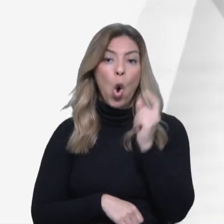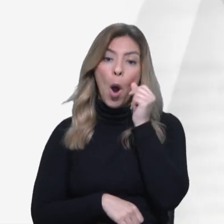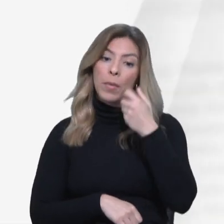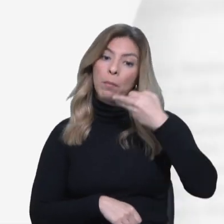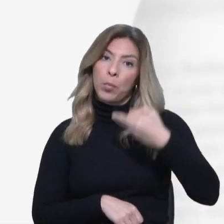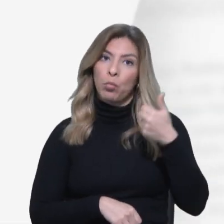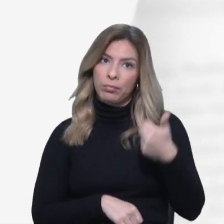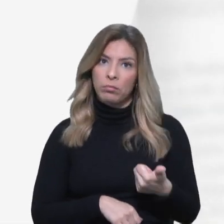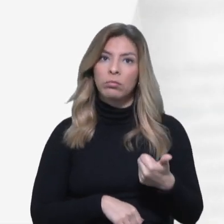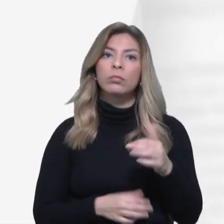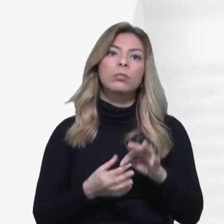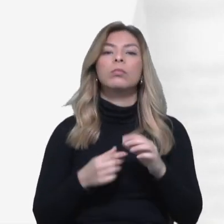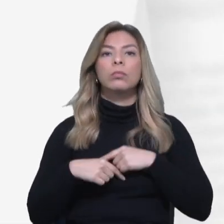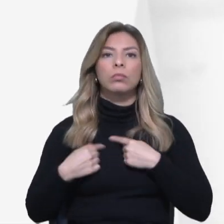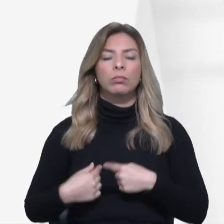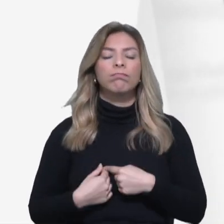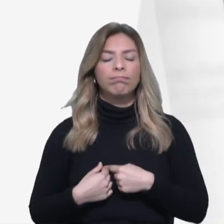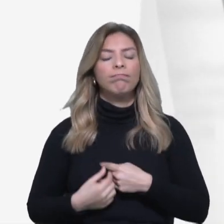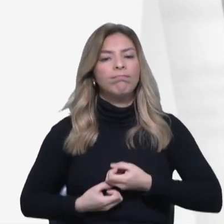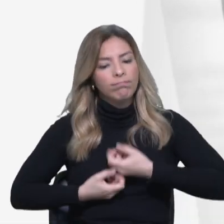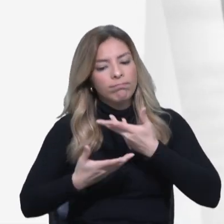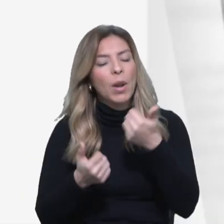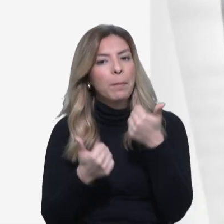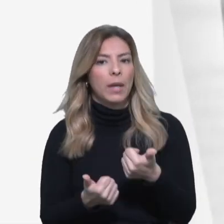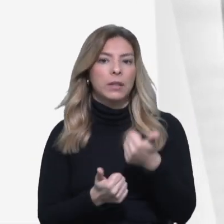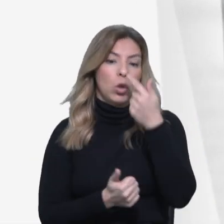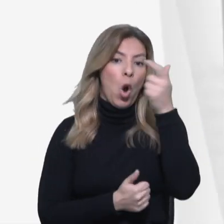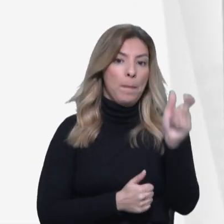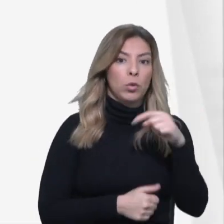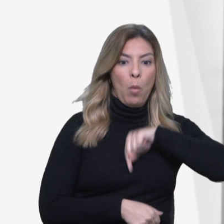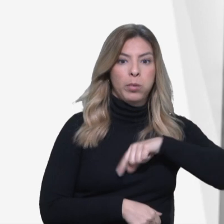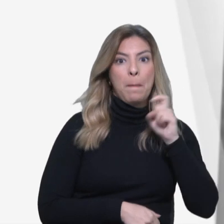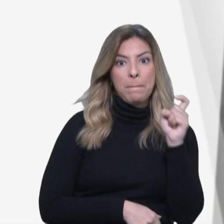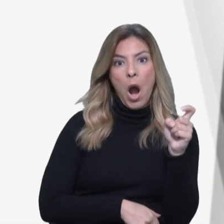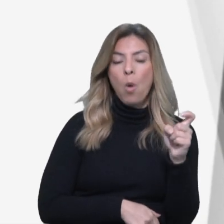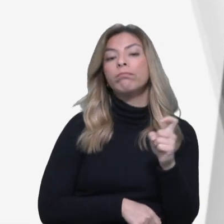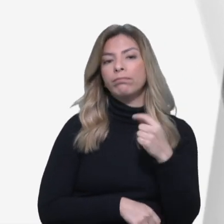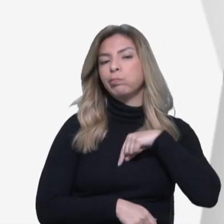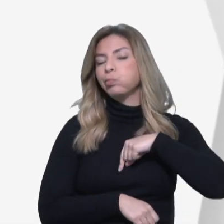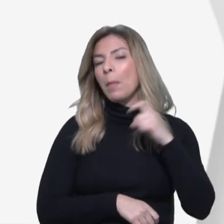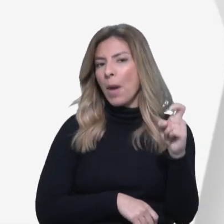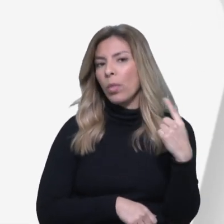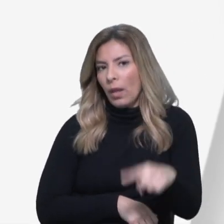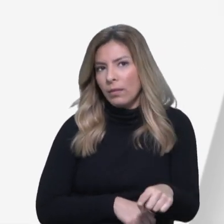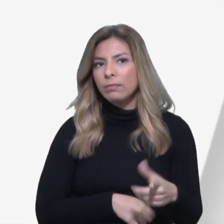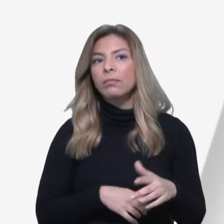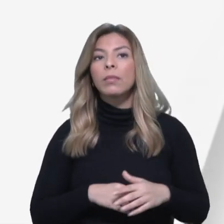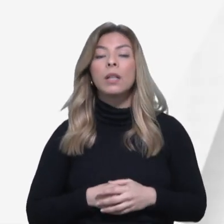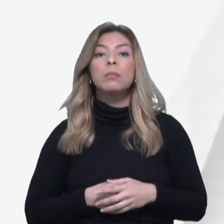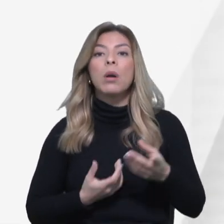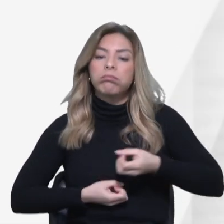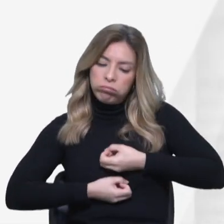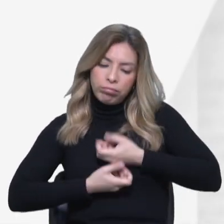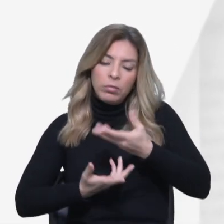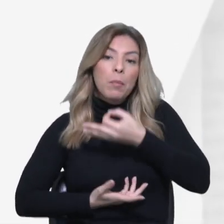bem, e o homem mau, da sua maldade tira o mal. Pois a boca fala do que transborda do coração.